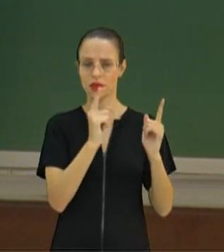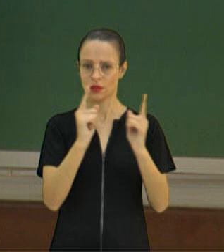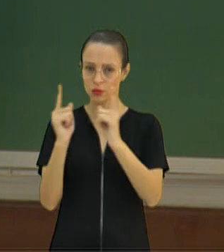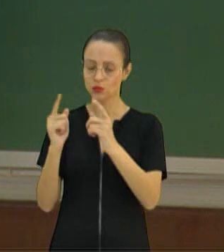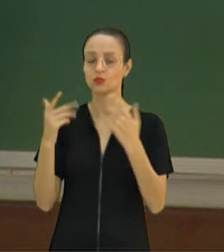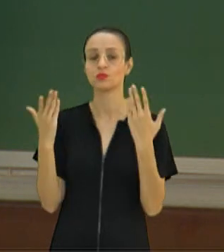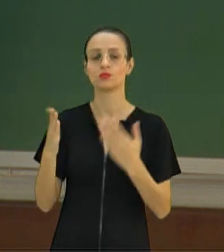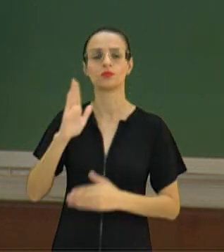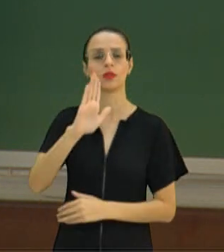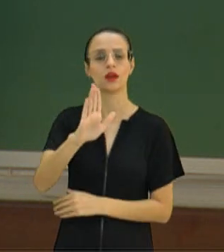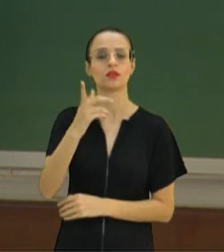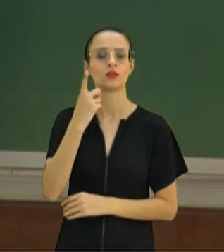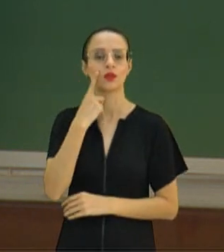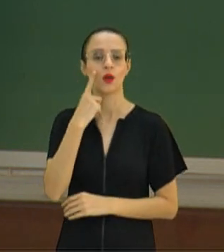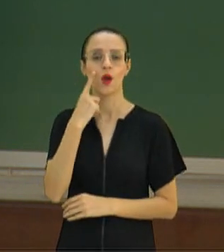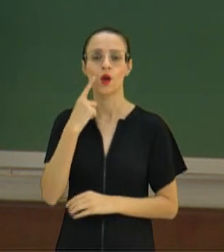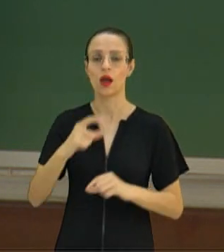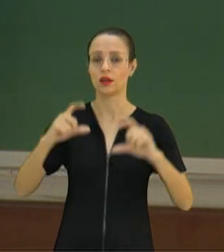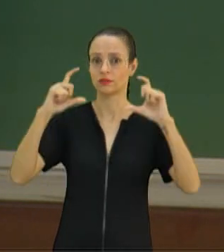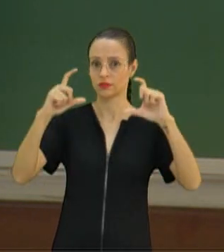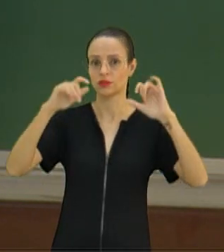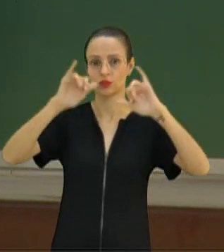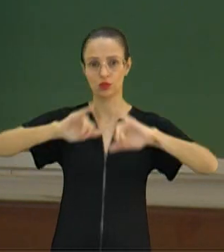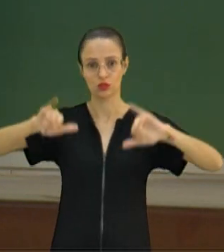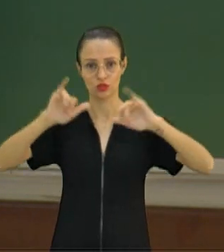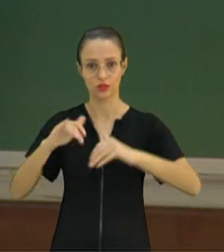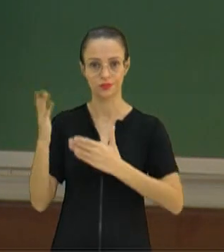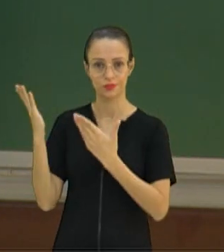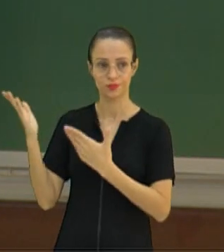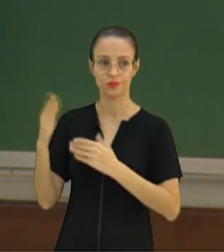antes, vamos ver a nossa notícia em questão, né?